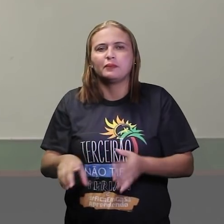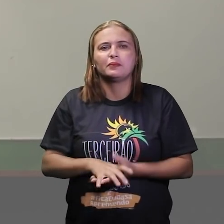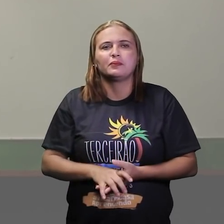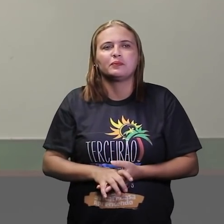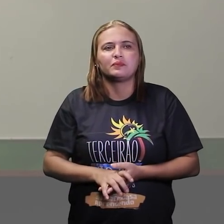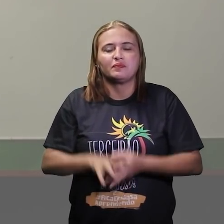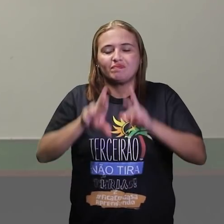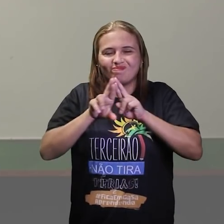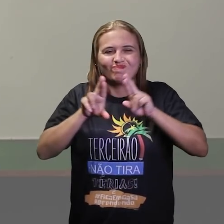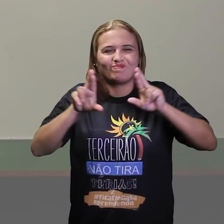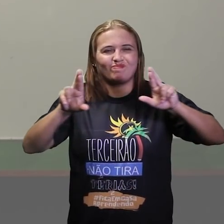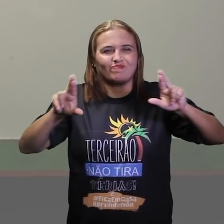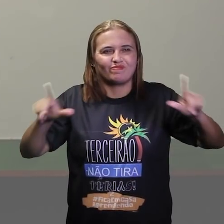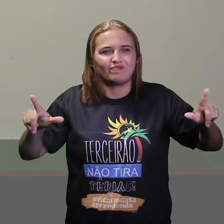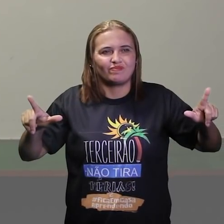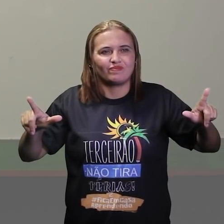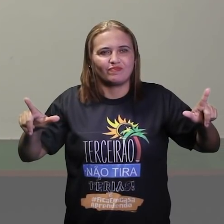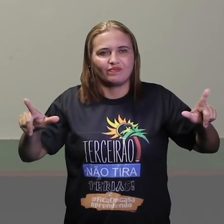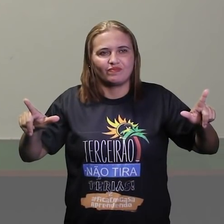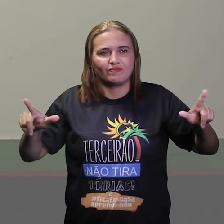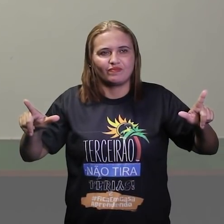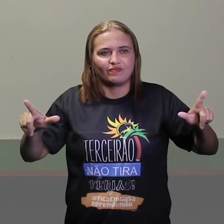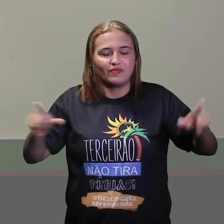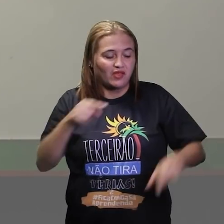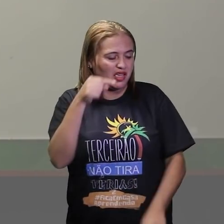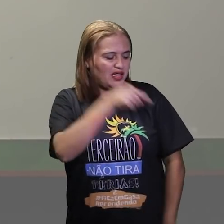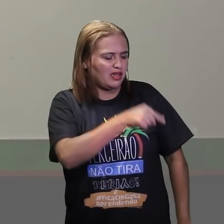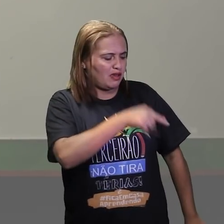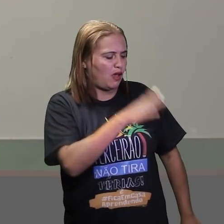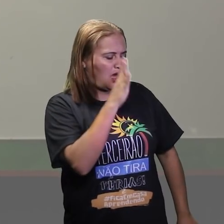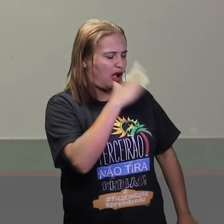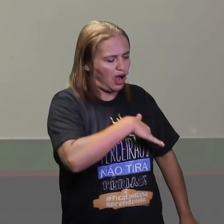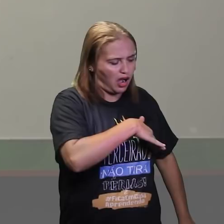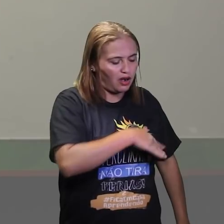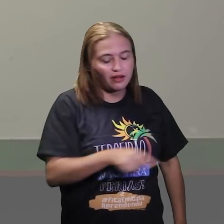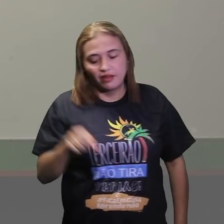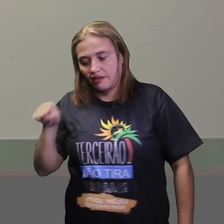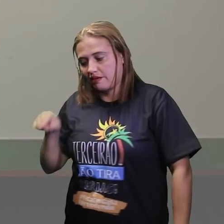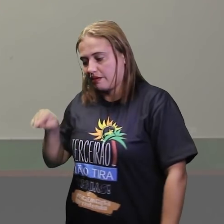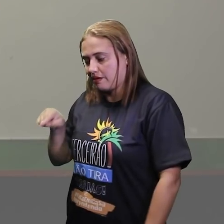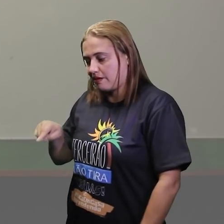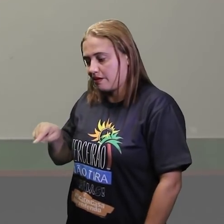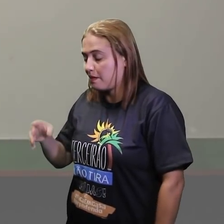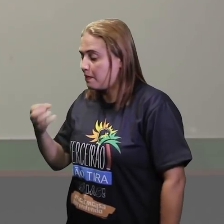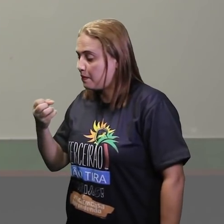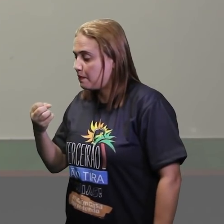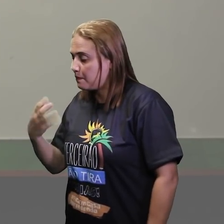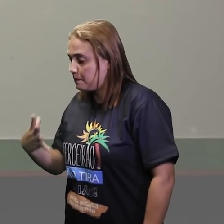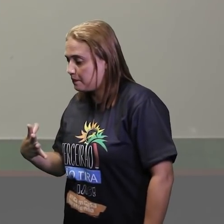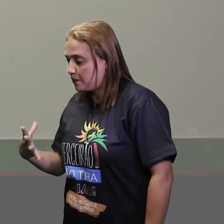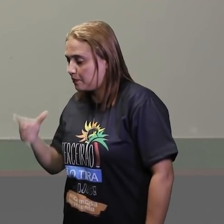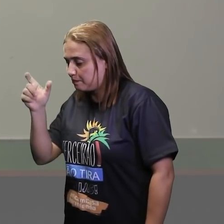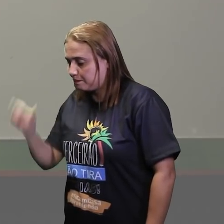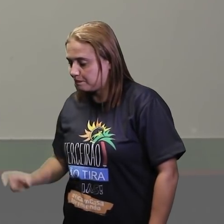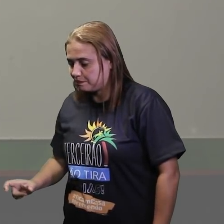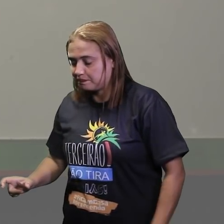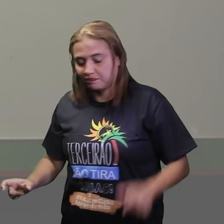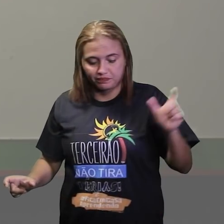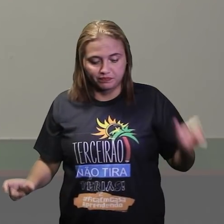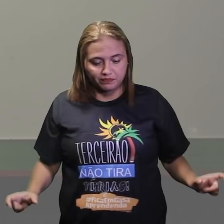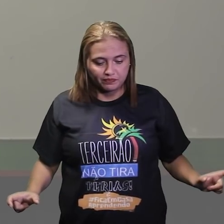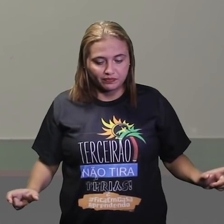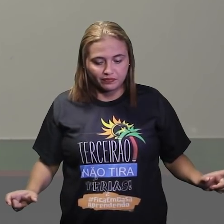ó. Aqui o cabra é mau, ali o cabra é bom. Entende? Aqui o cidadão é